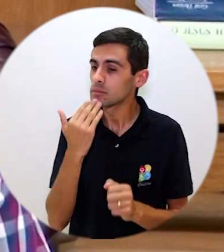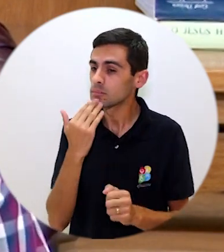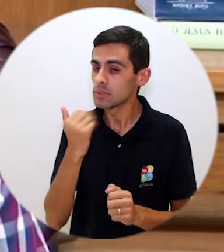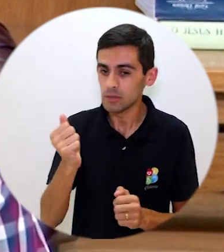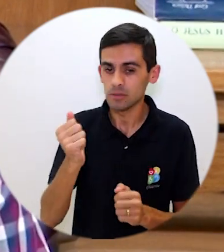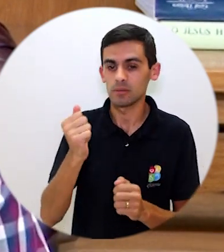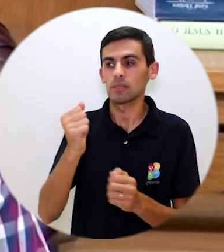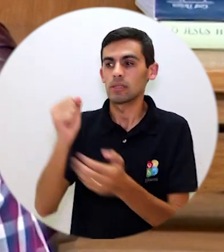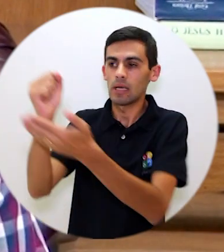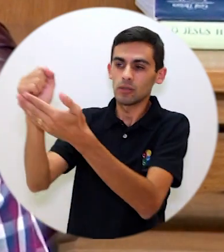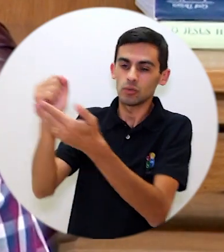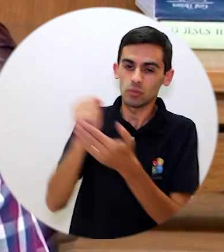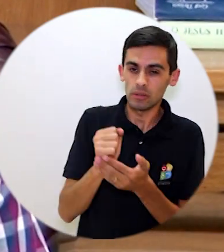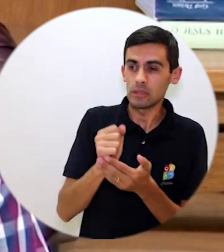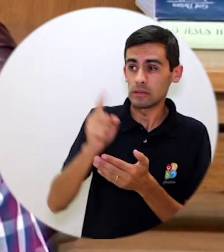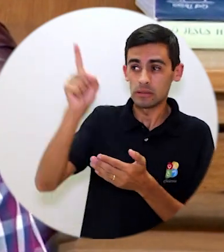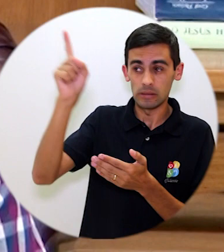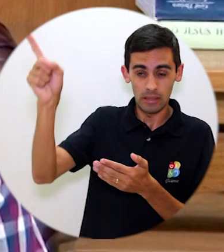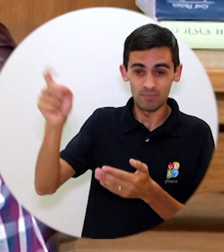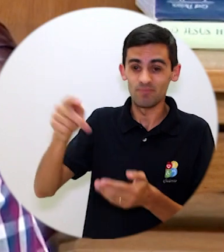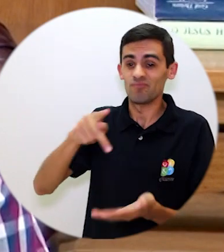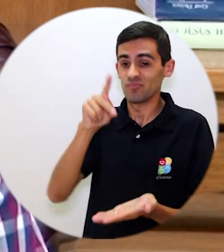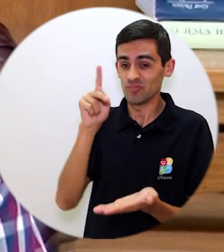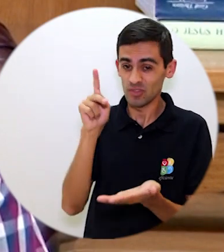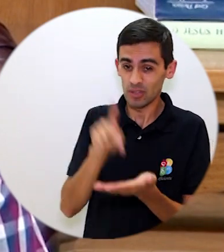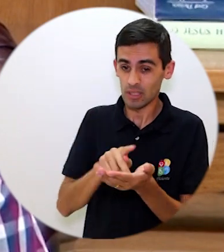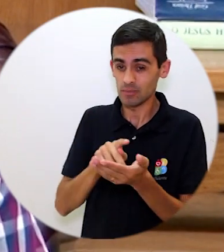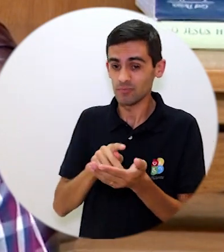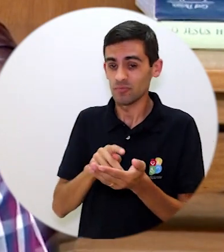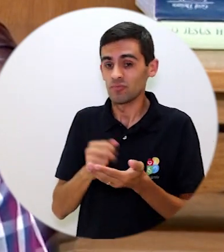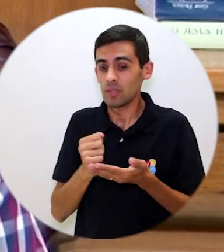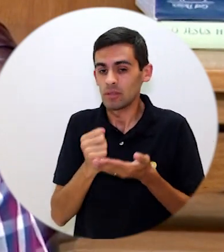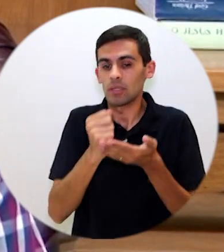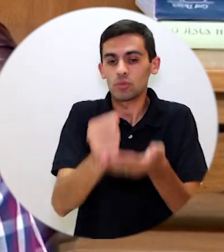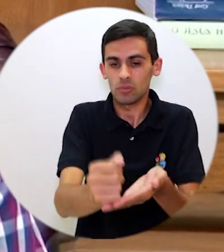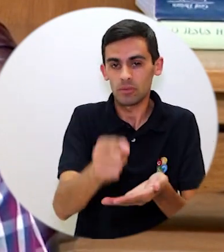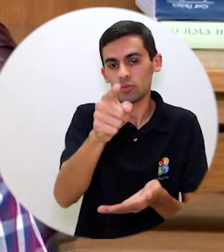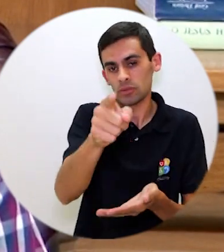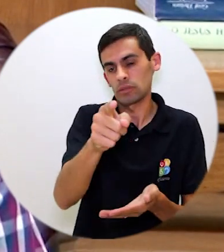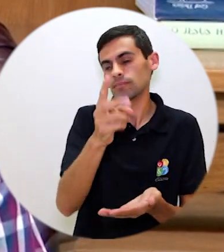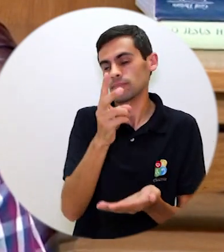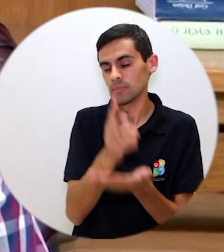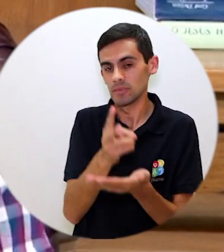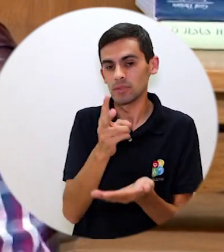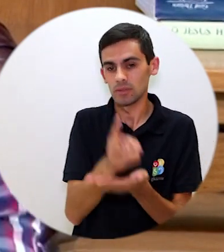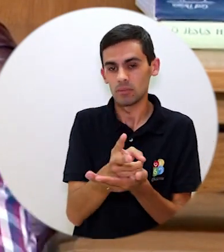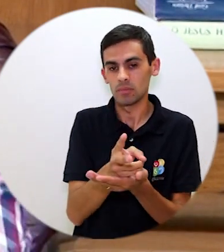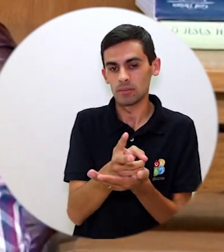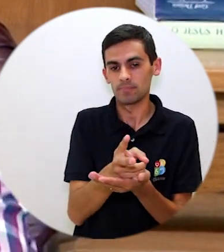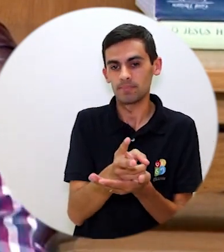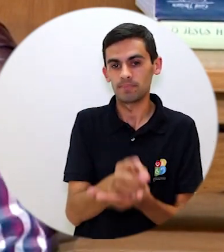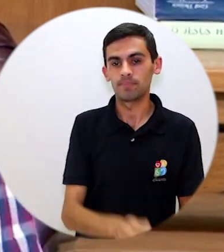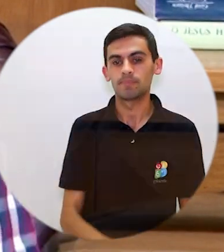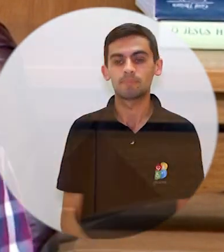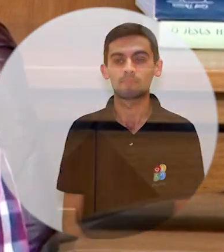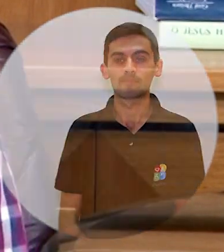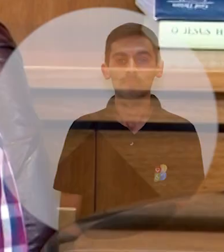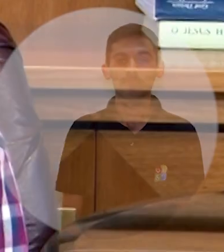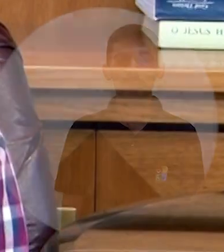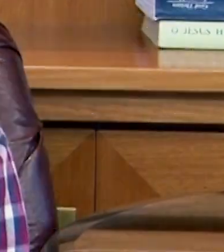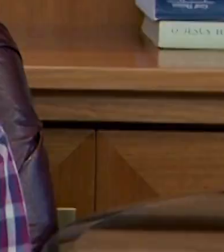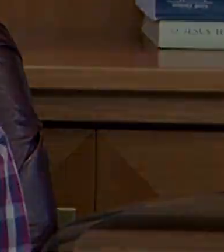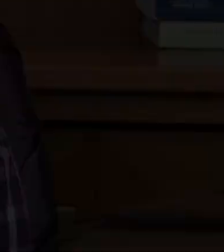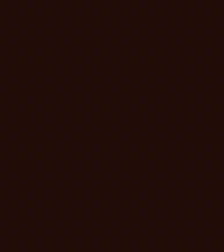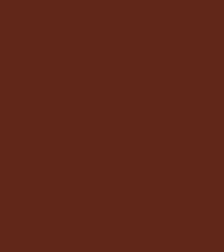pode pedir que o Mestre te ajude ele sem dúvida alguma estenderá os seus braços na sua